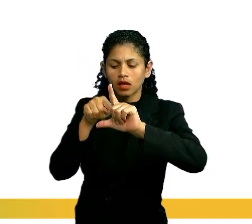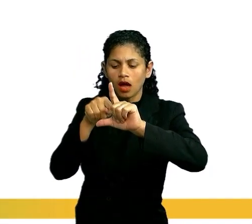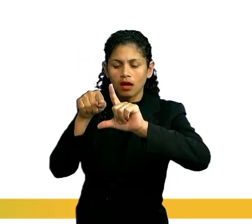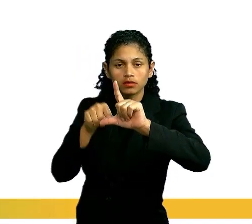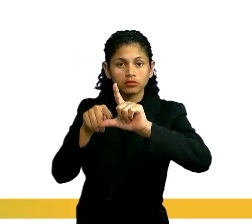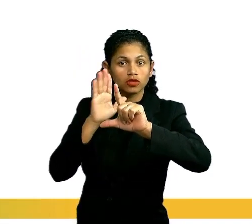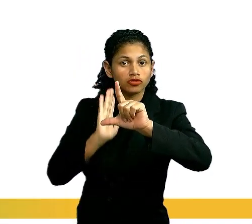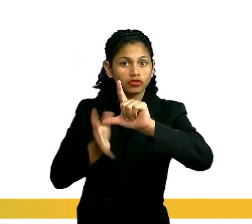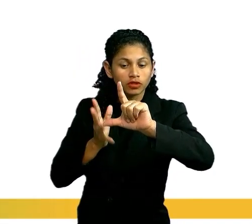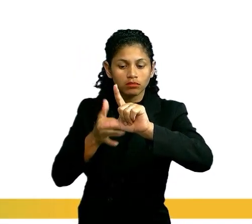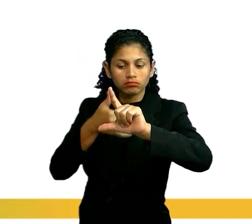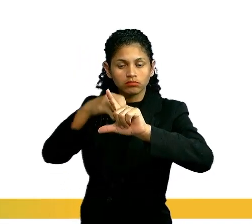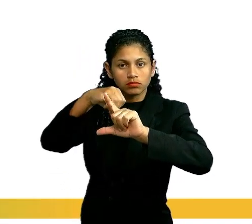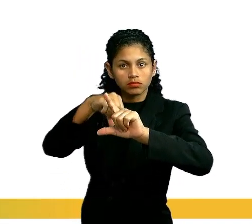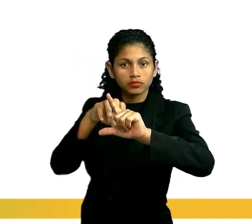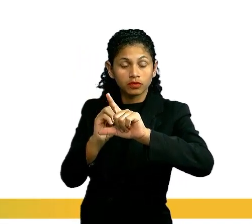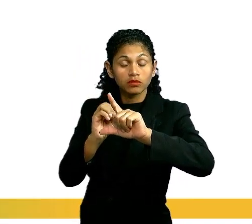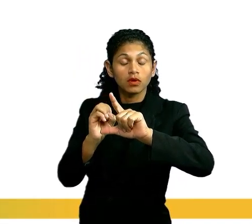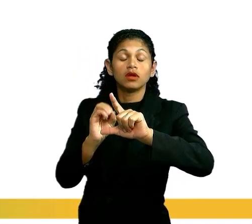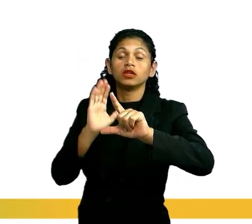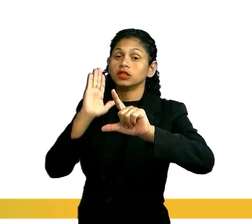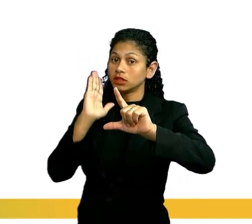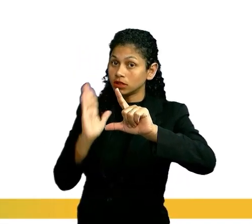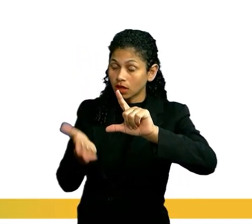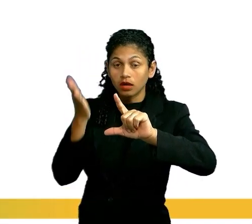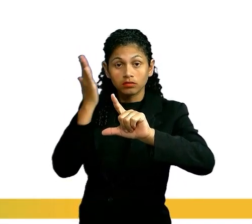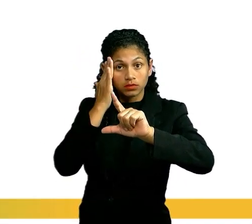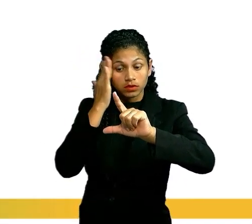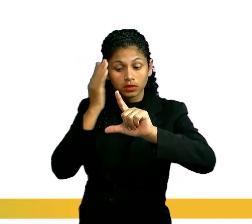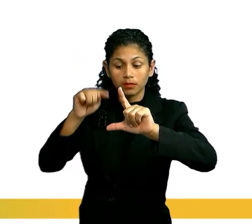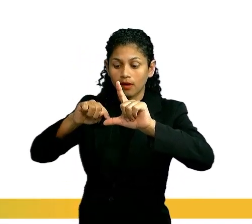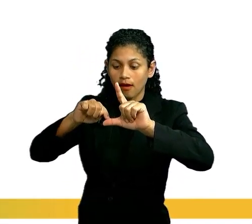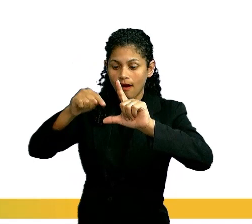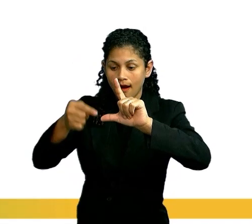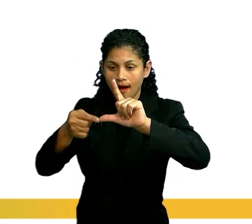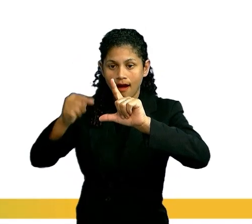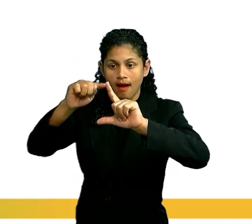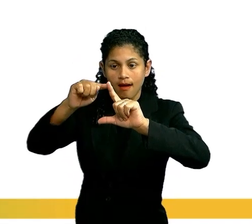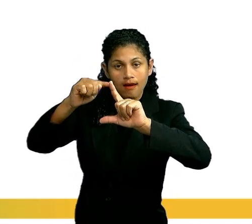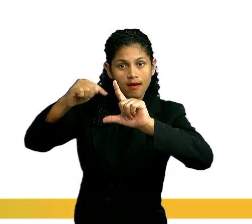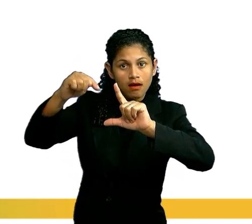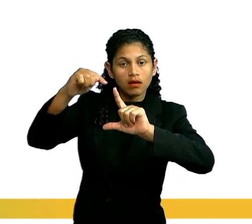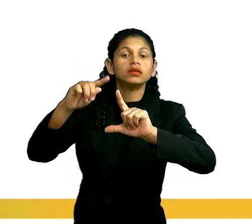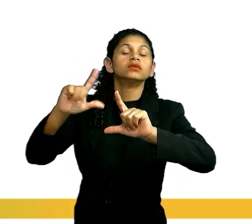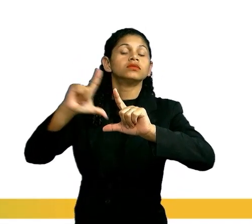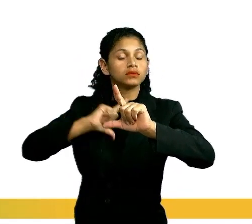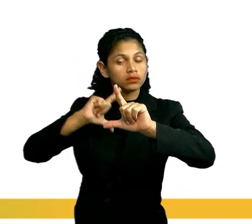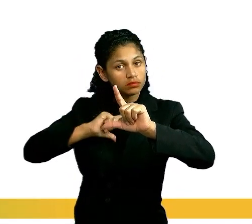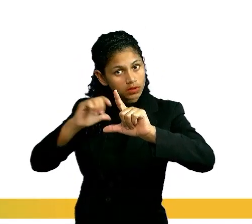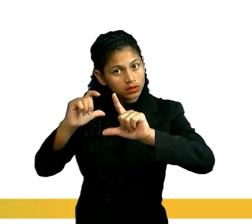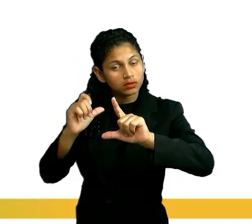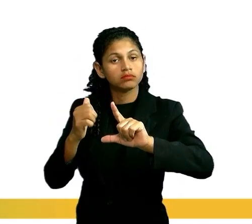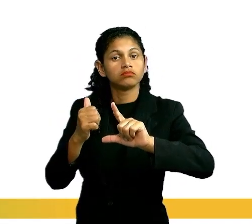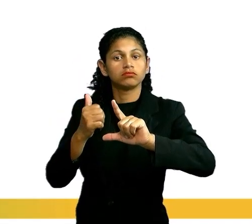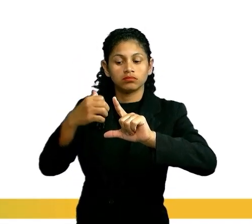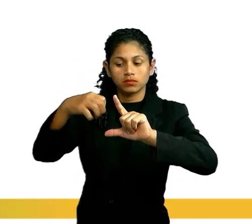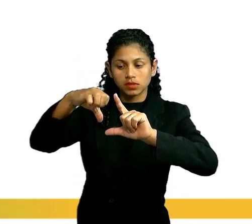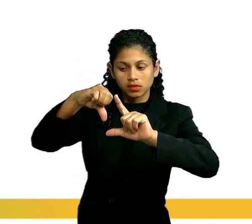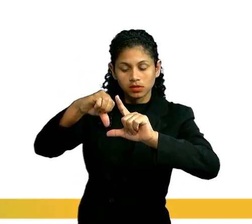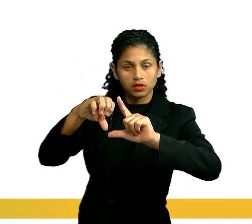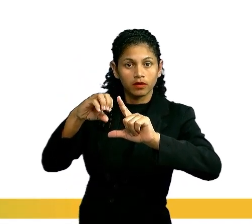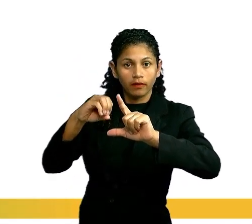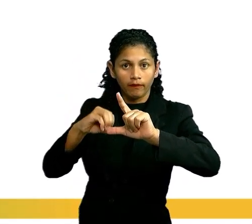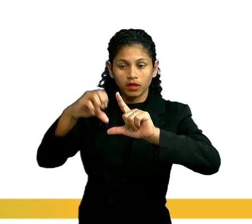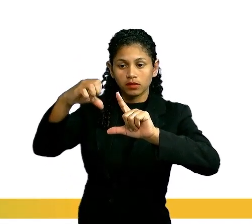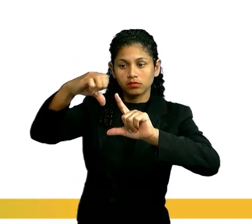que esses dois aqui, alfa mais beta, também é 90 graus. E a gente chama isso de ângulos complementares. Com